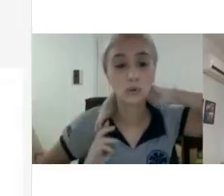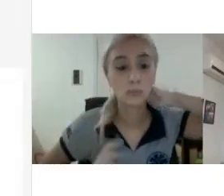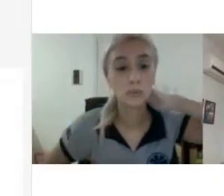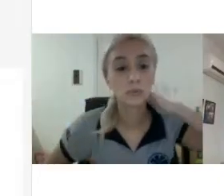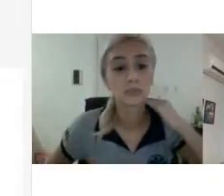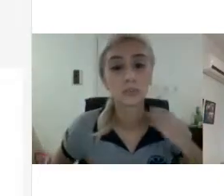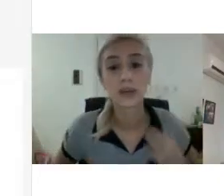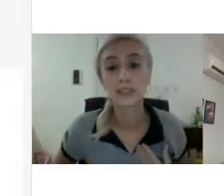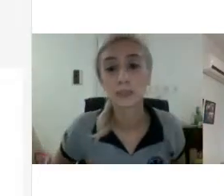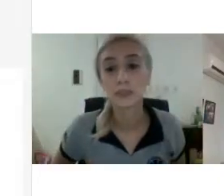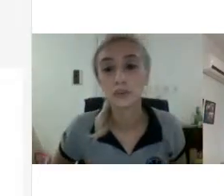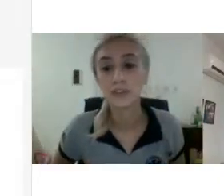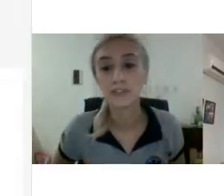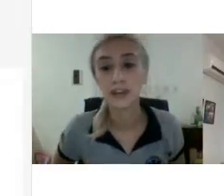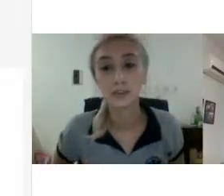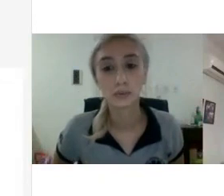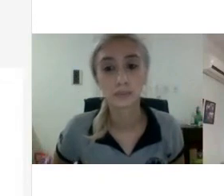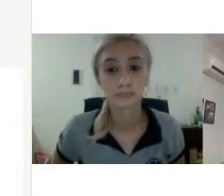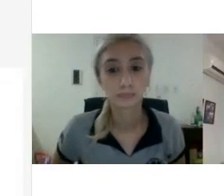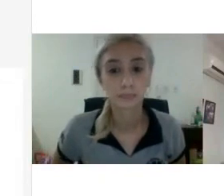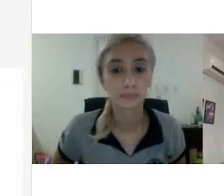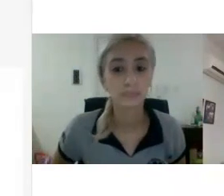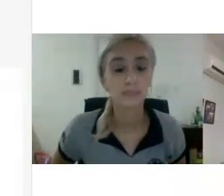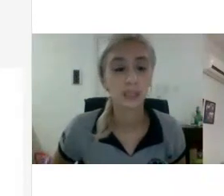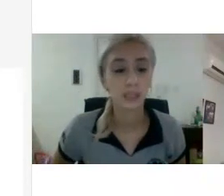um grupo dos participantes do evento.